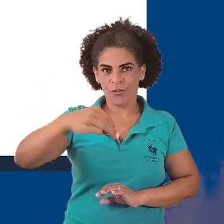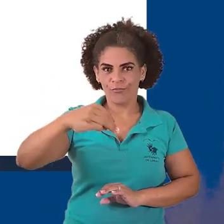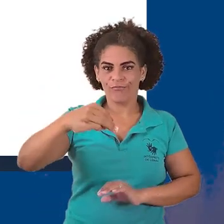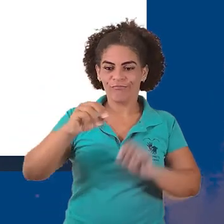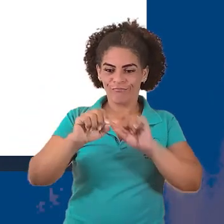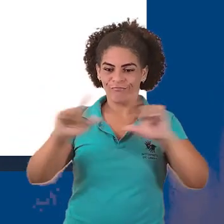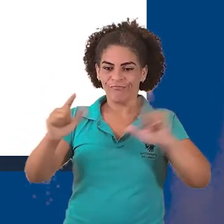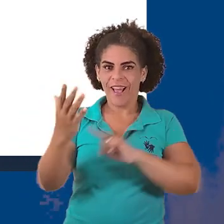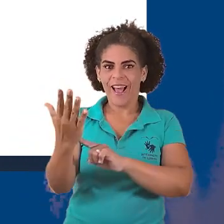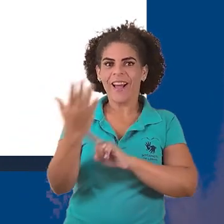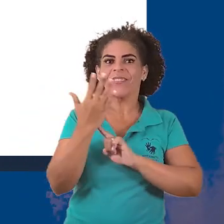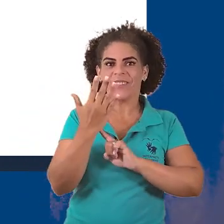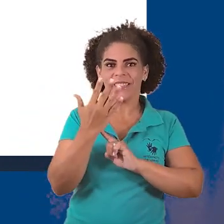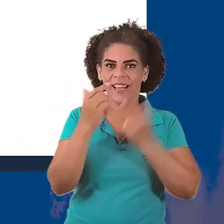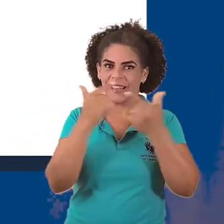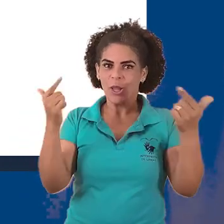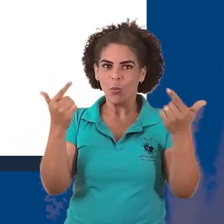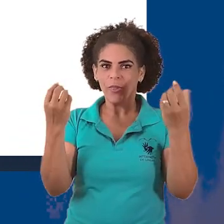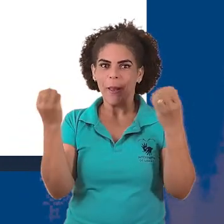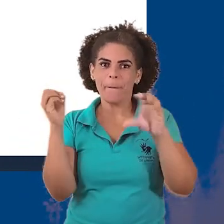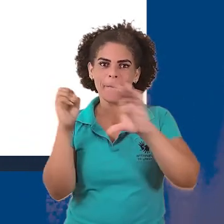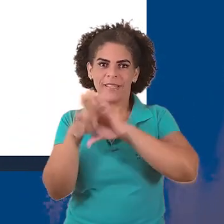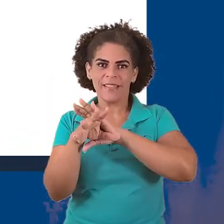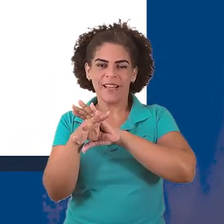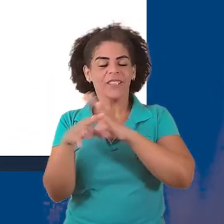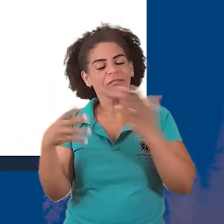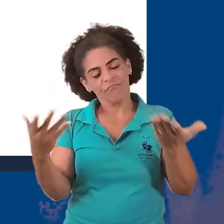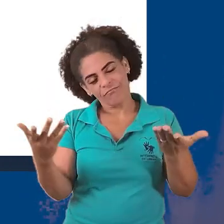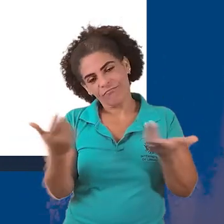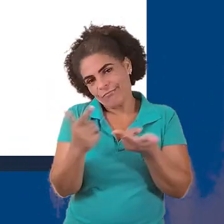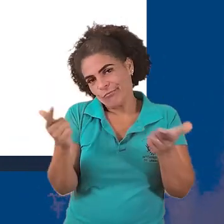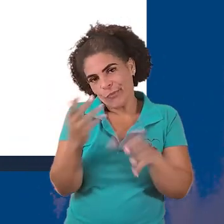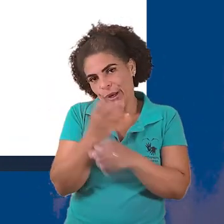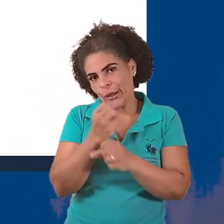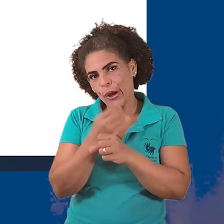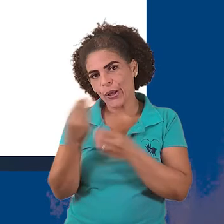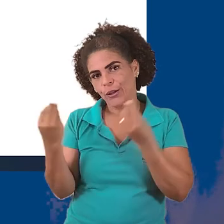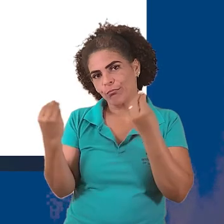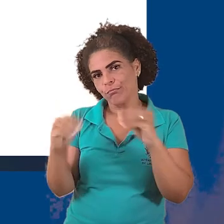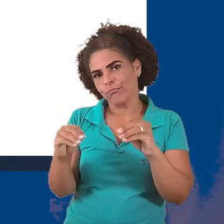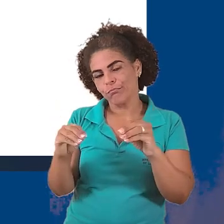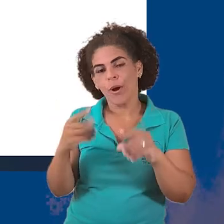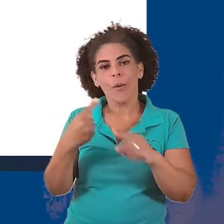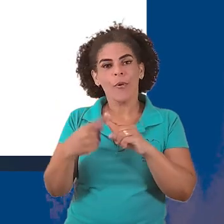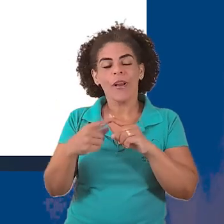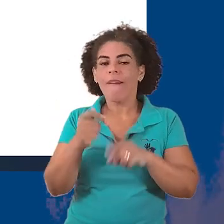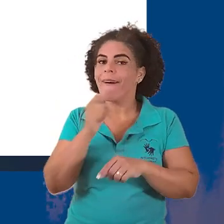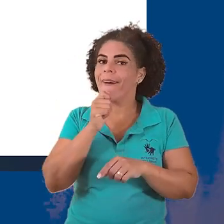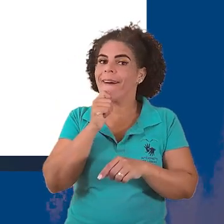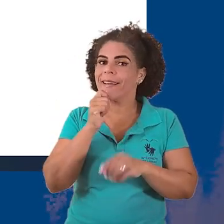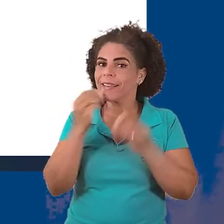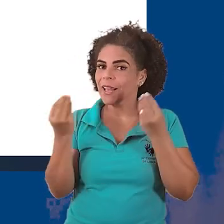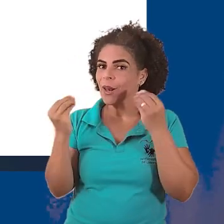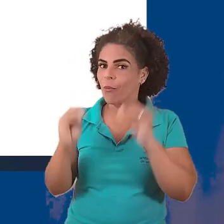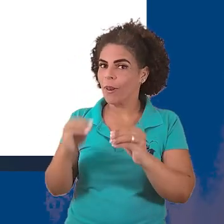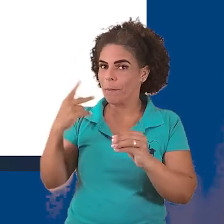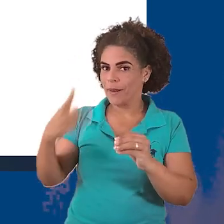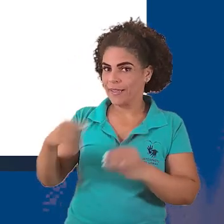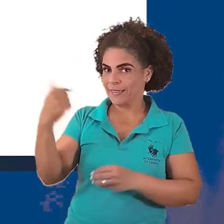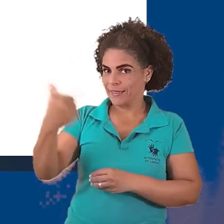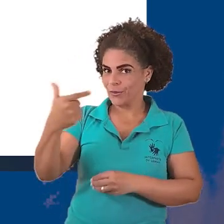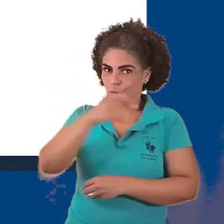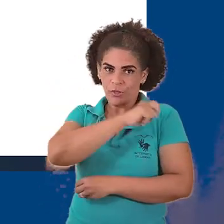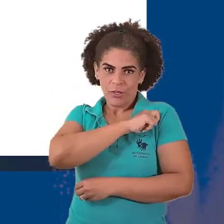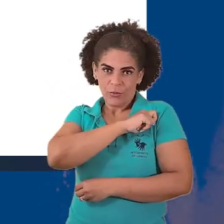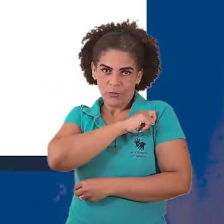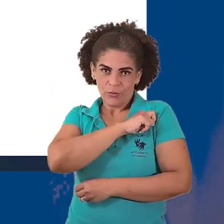O painel avisa isso, não existe nenhuma mensagem do aluno 2 e não tem nenhuma nota, porque eu ainda não coloquei nenhuma nota